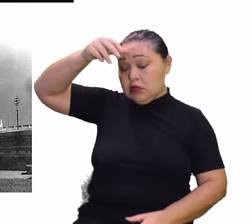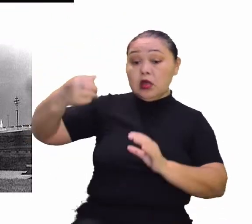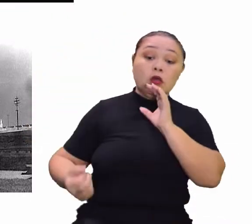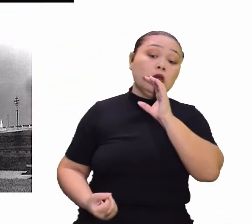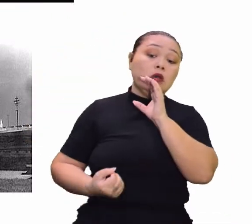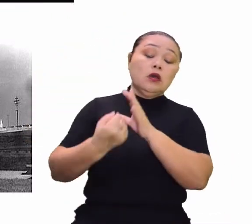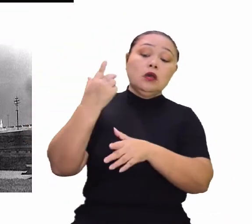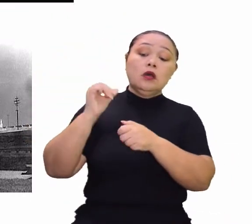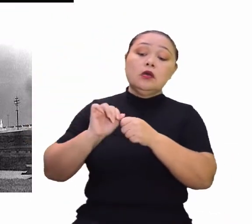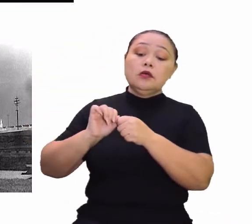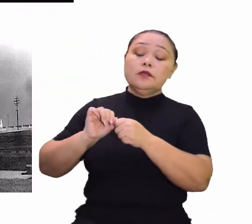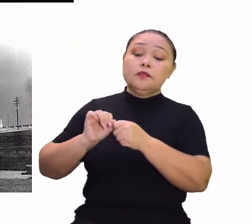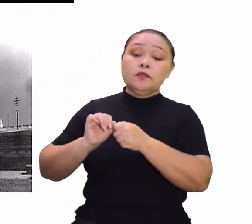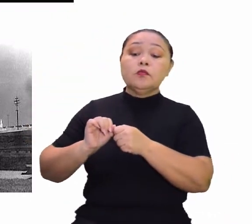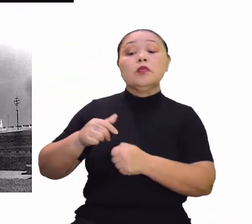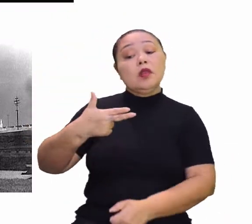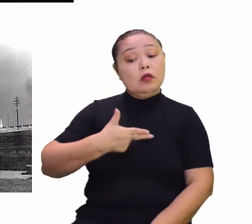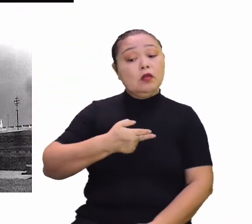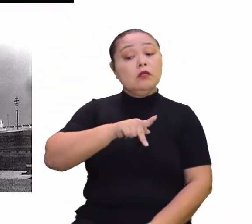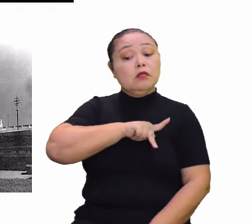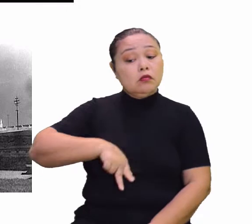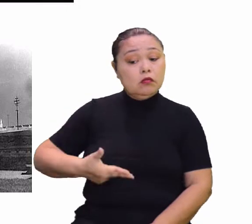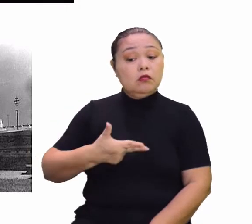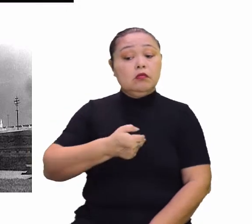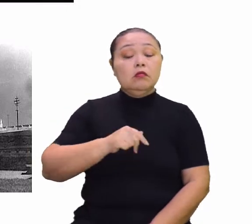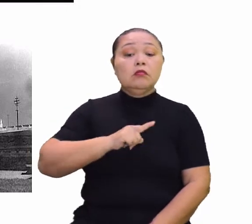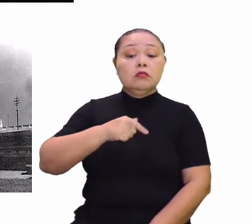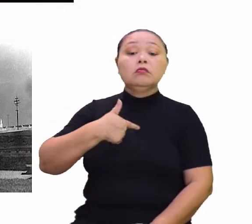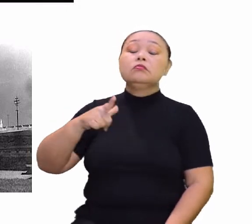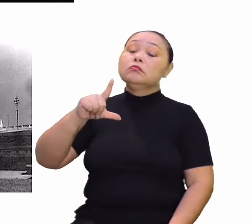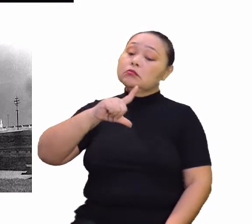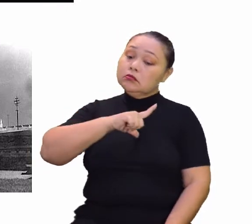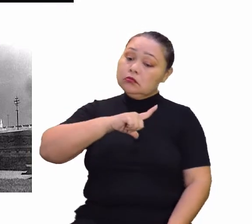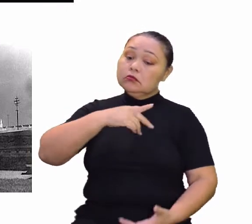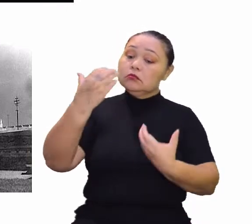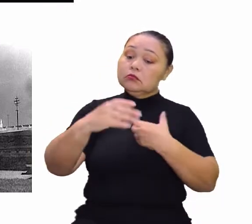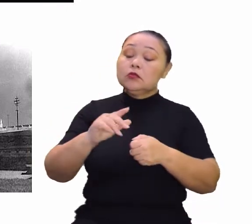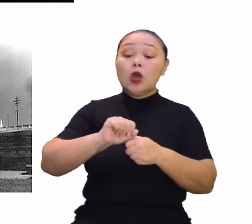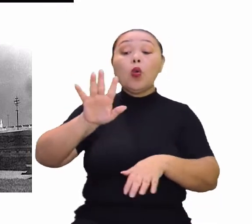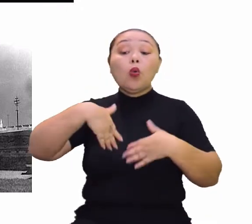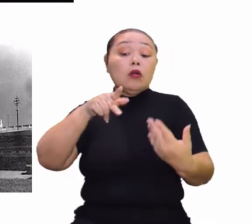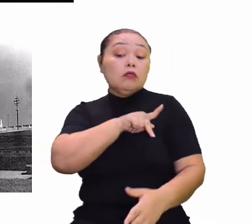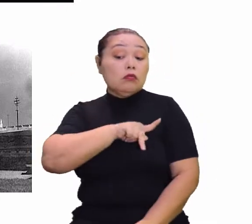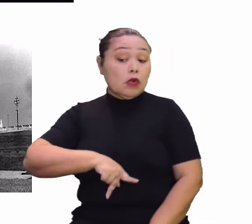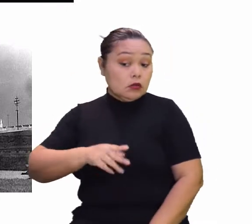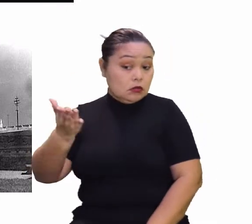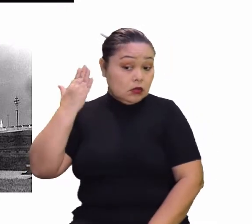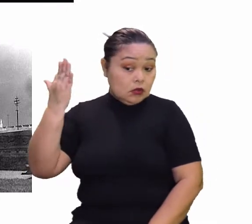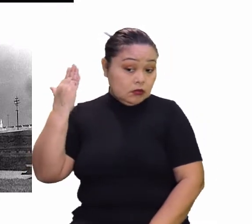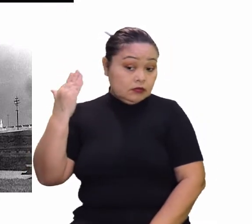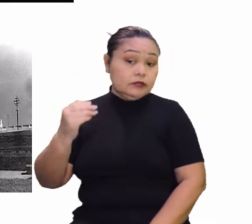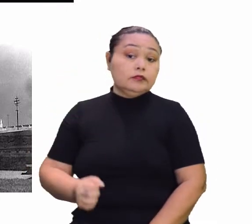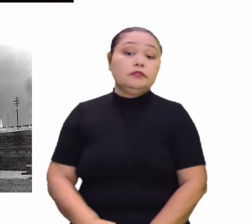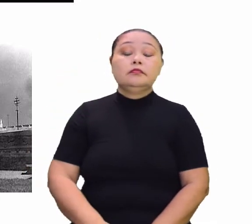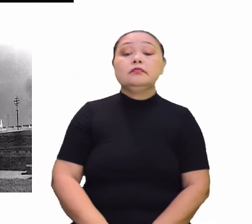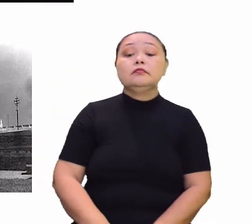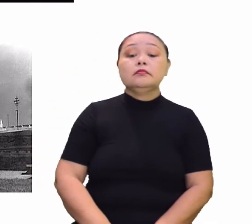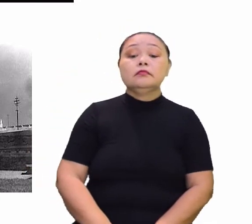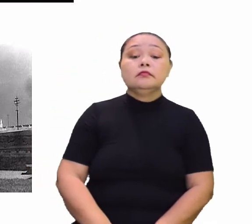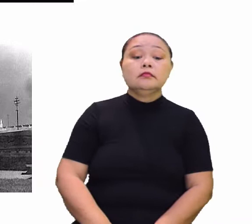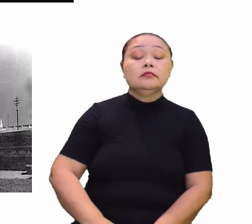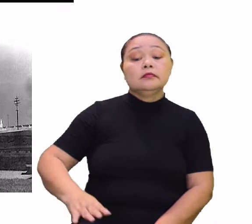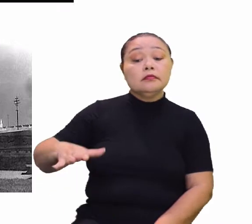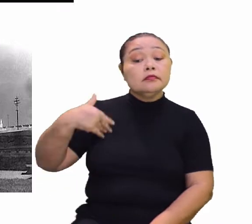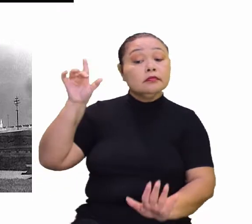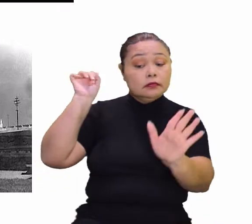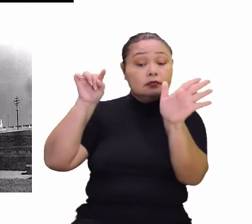também do estado do Mato Grosso. Getúlio Vargas. Getúlio Vargas, isso também pode cair, né? Muito Qual bem. era o presidente, né, da época? Da época, exatamente. E